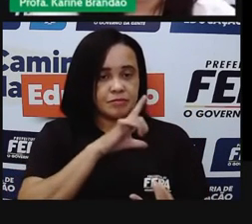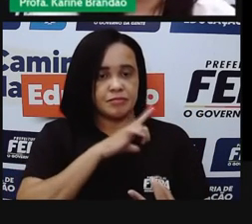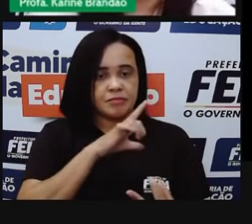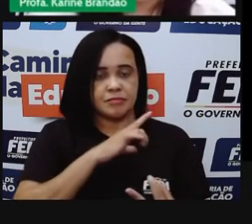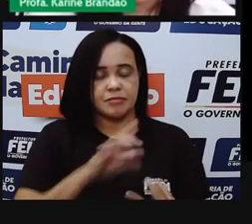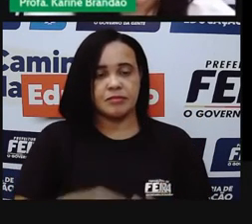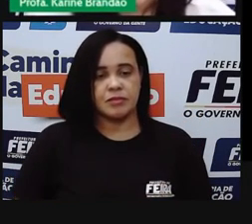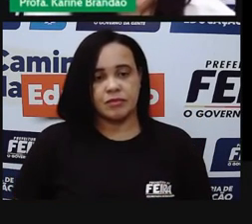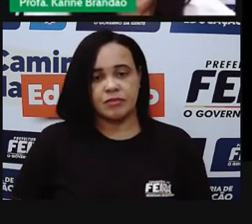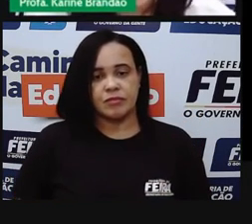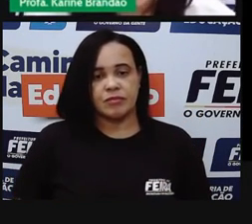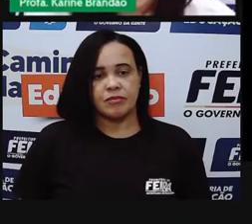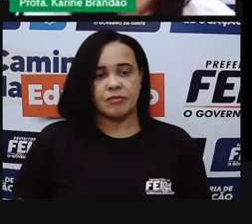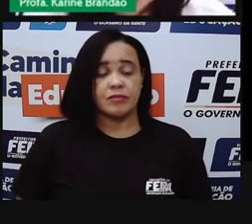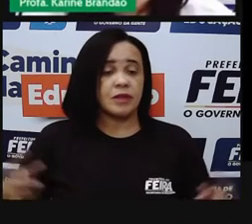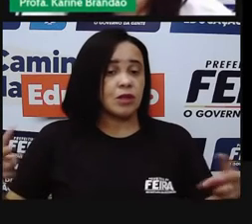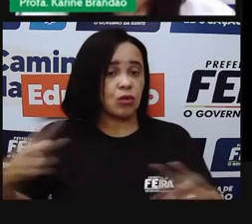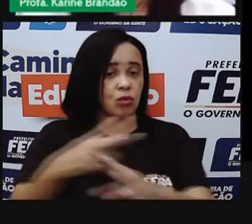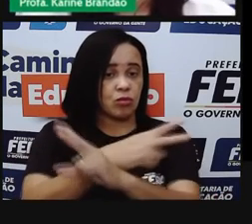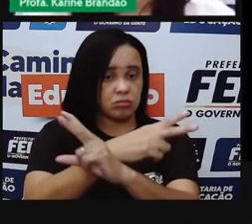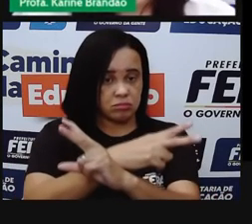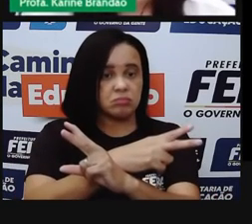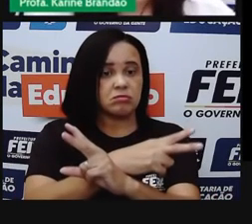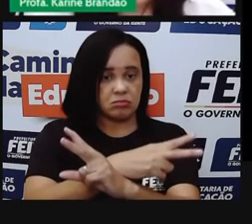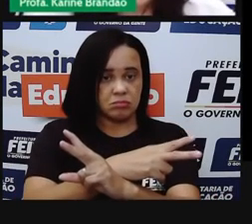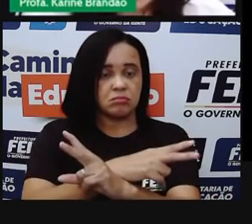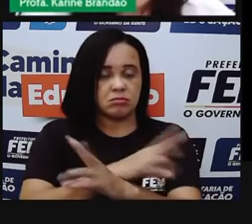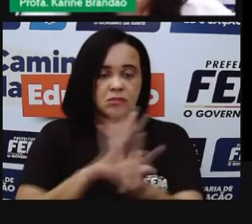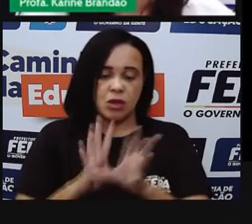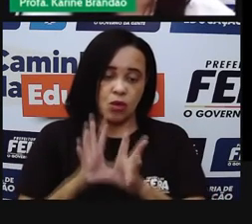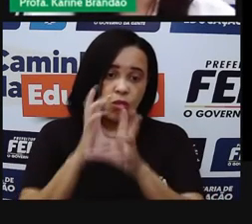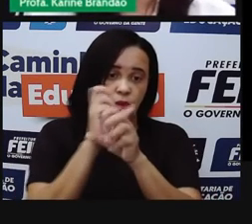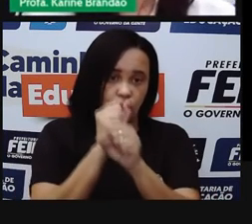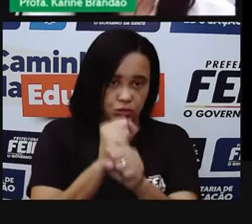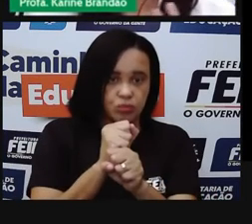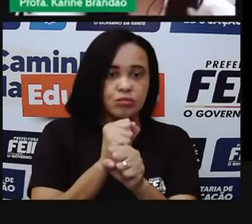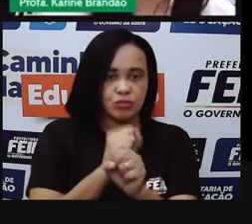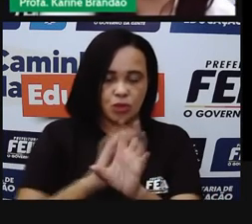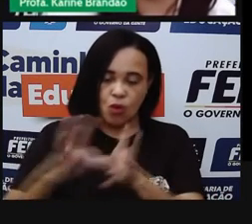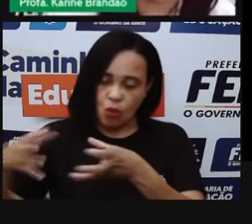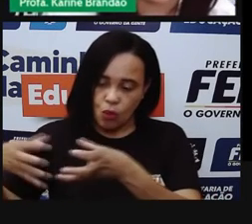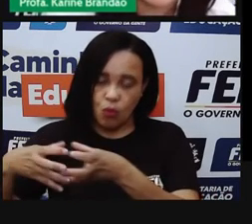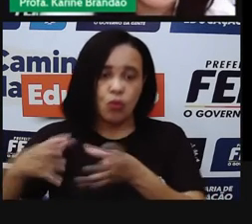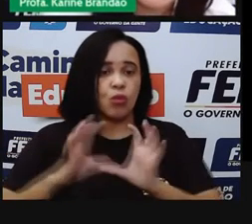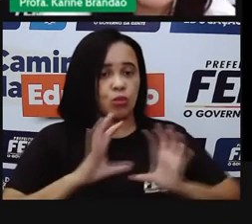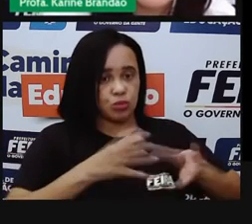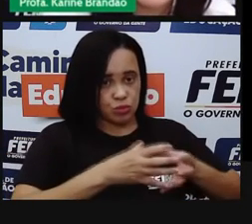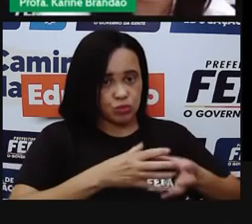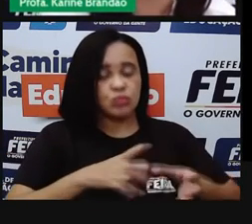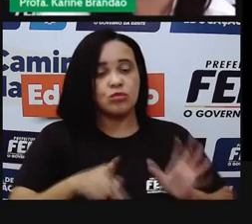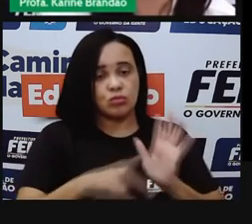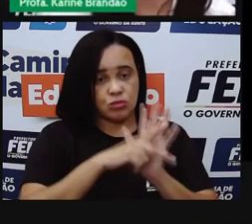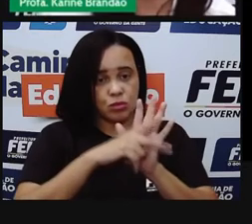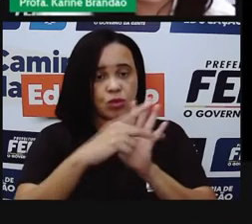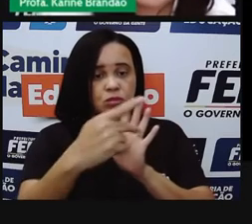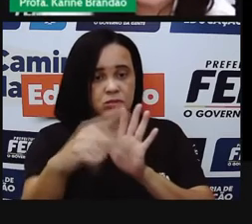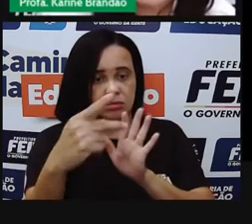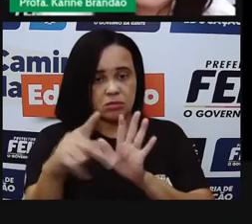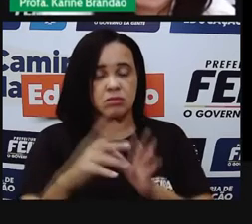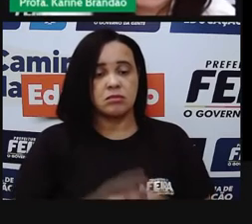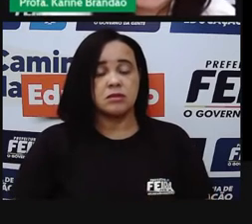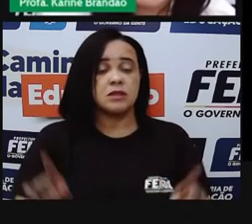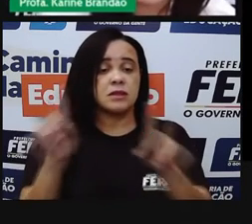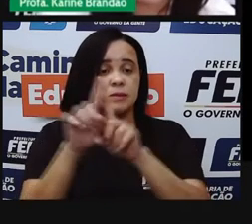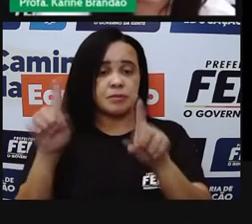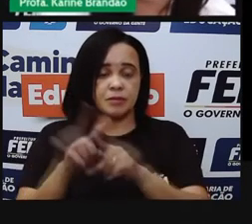desses cromossomos, ok? Do total da espécie. E existe o gameta, né, a